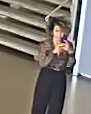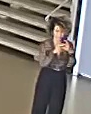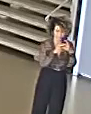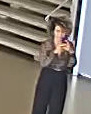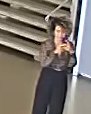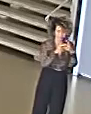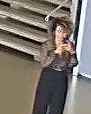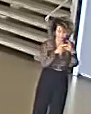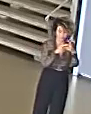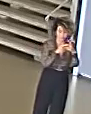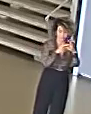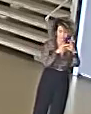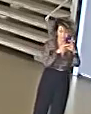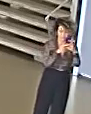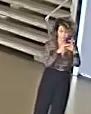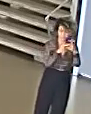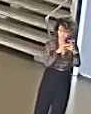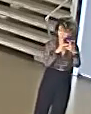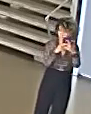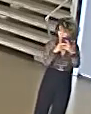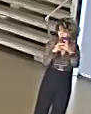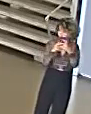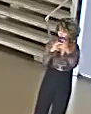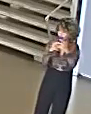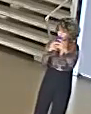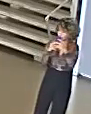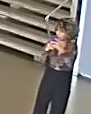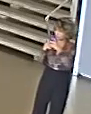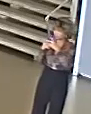Bom, me parece que eu não preciso de ter muita...